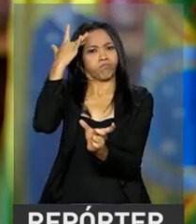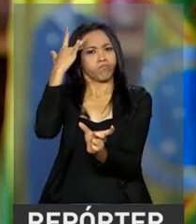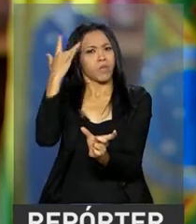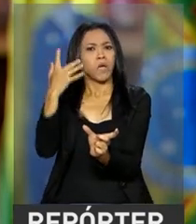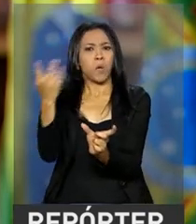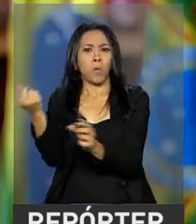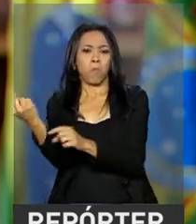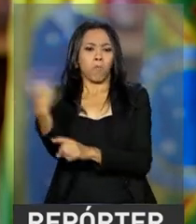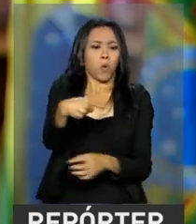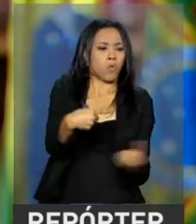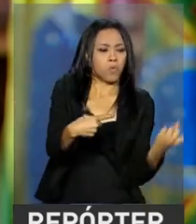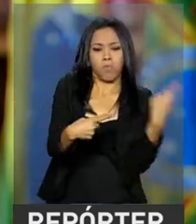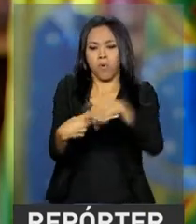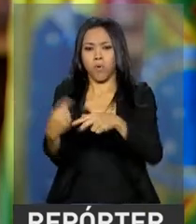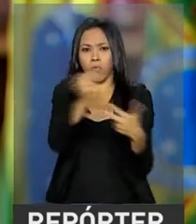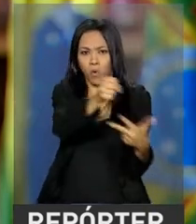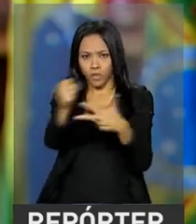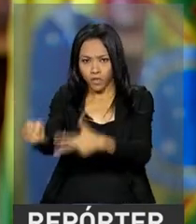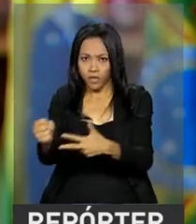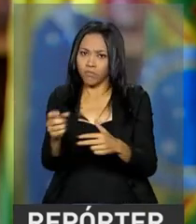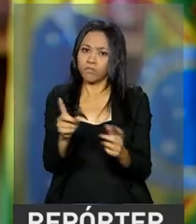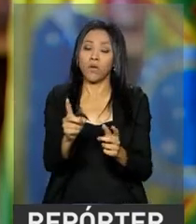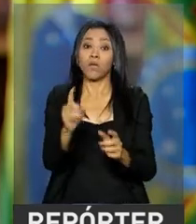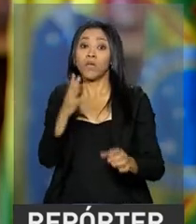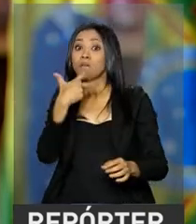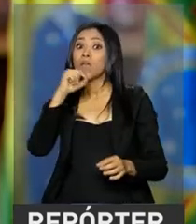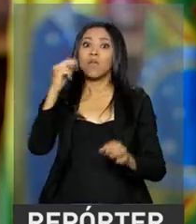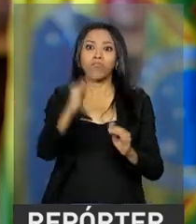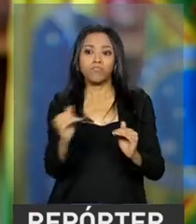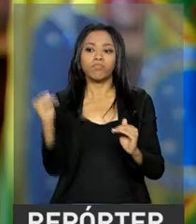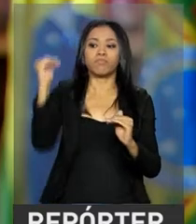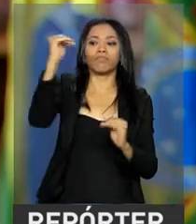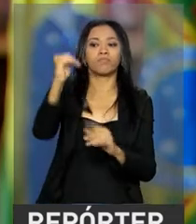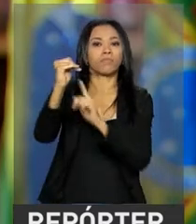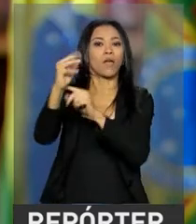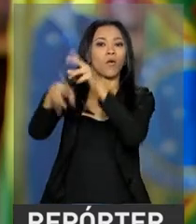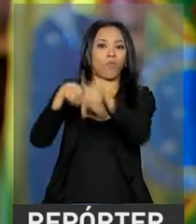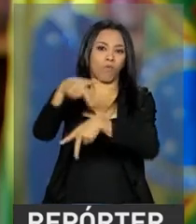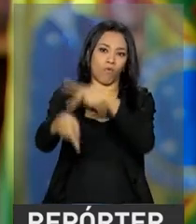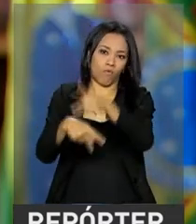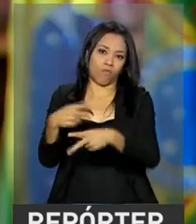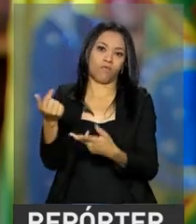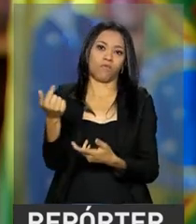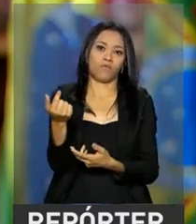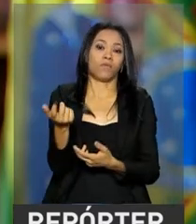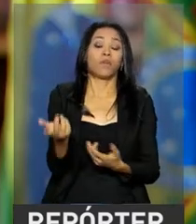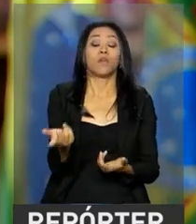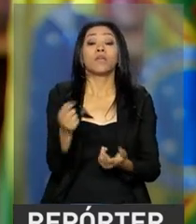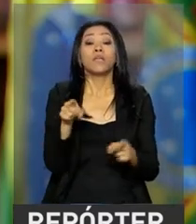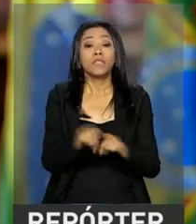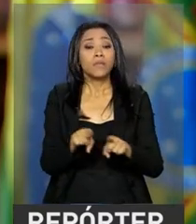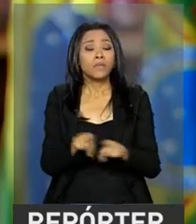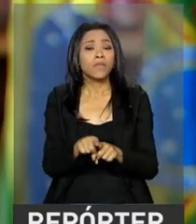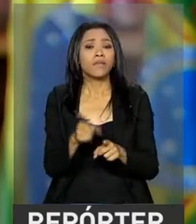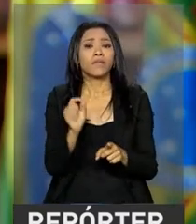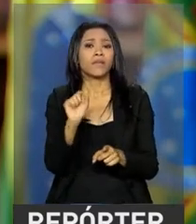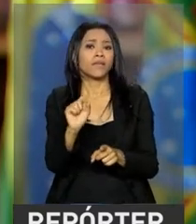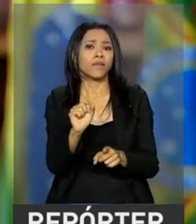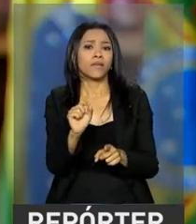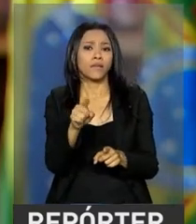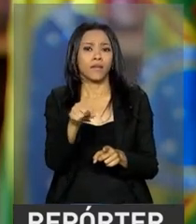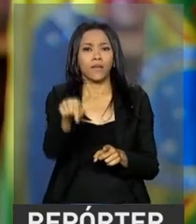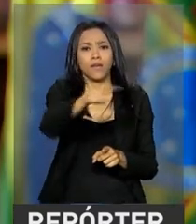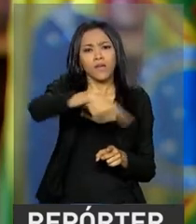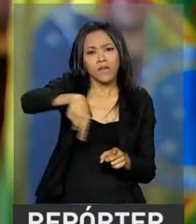outro o único soberano do povo e não um só dos poderes e muito menos aqueles que eventualmente